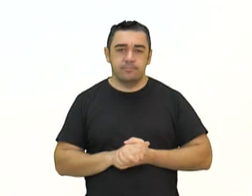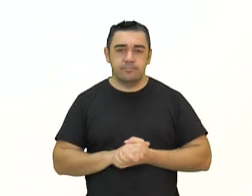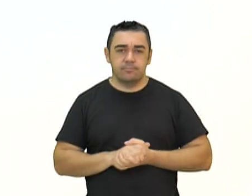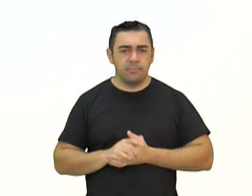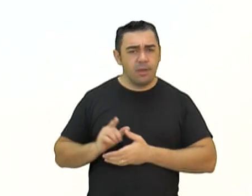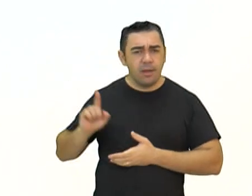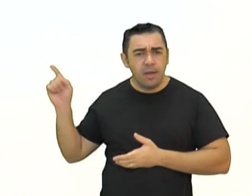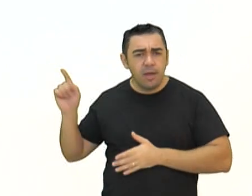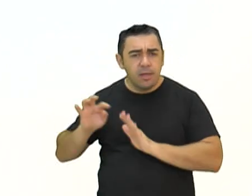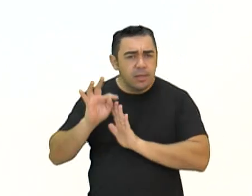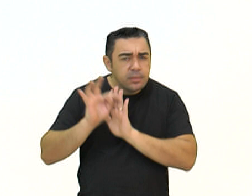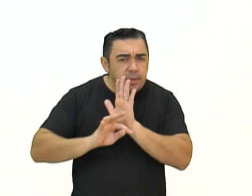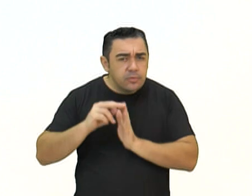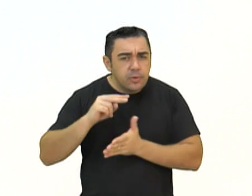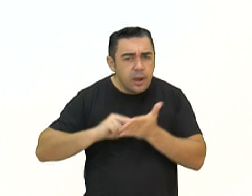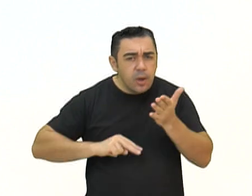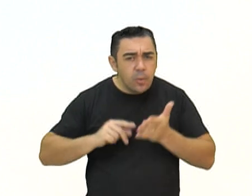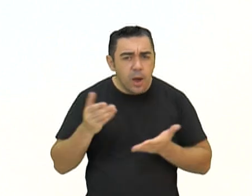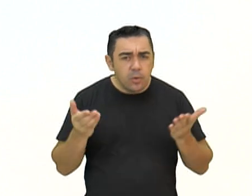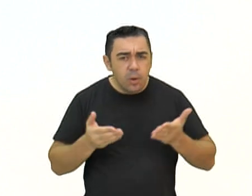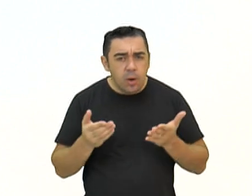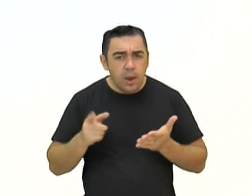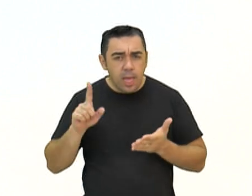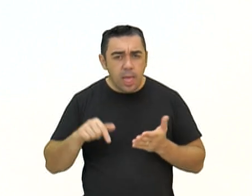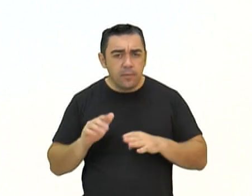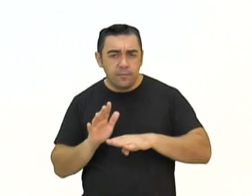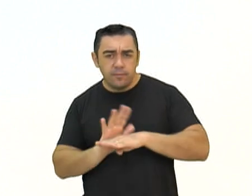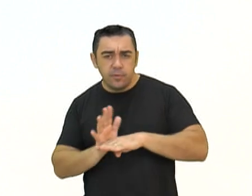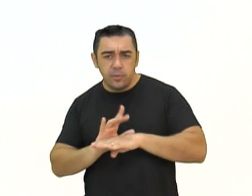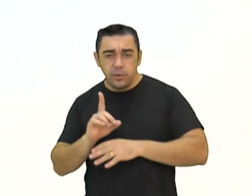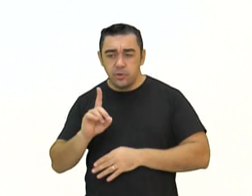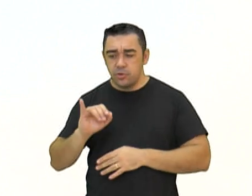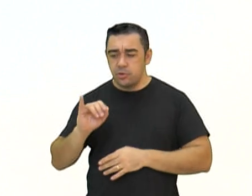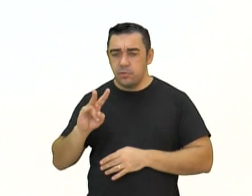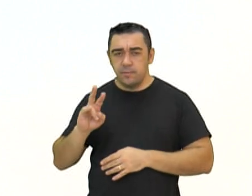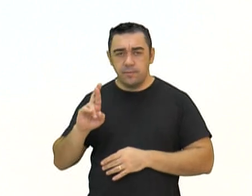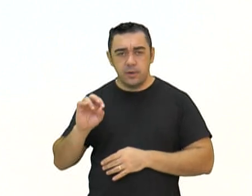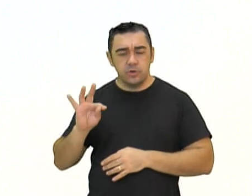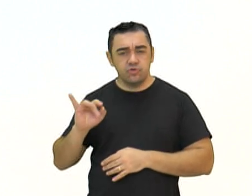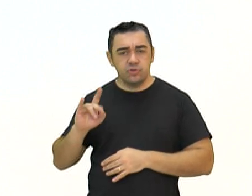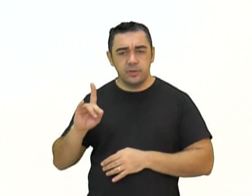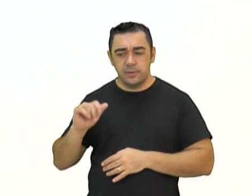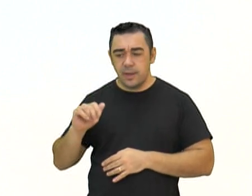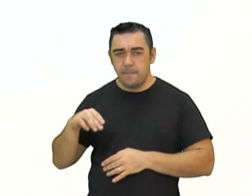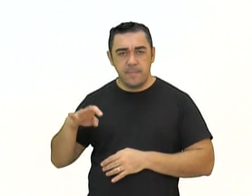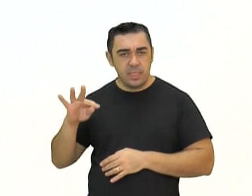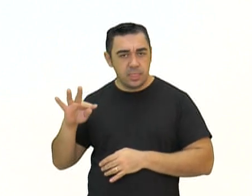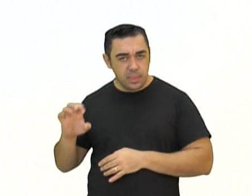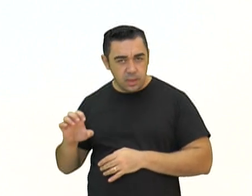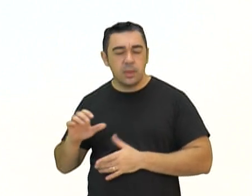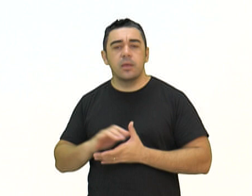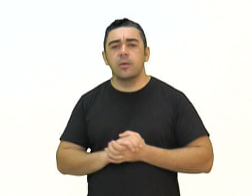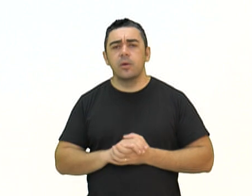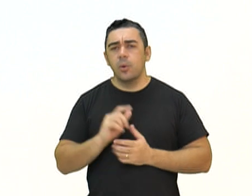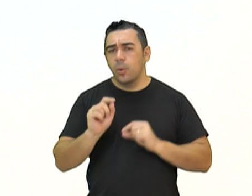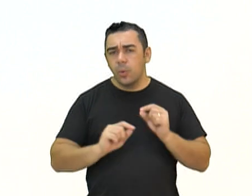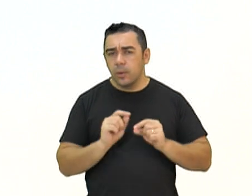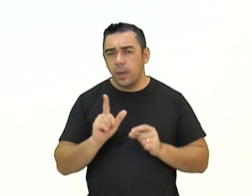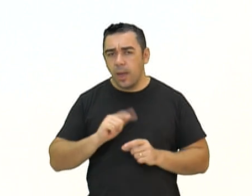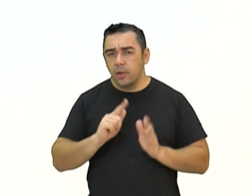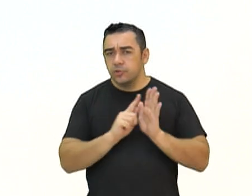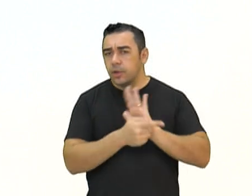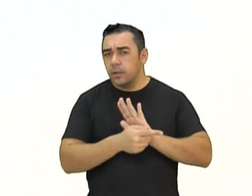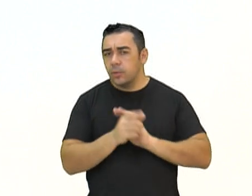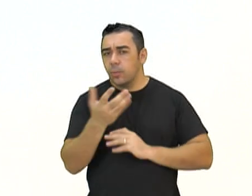Esse texto que você acabou de ler sobre o filme Divertidamente pode ser considerado do seguinte